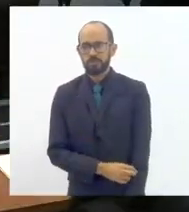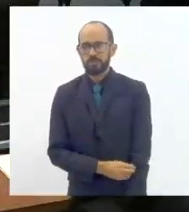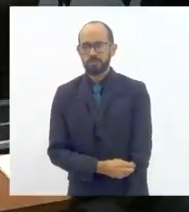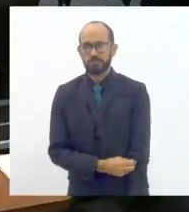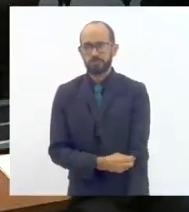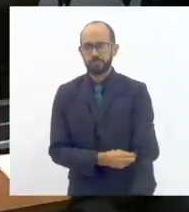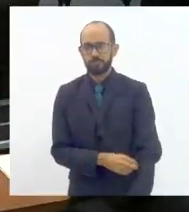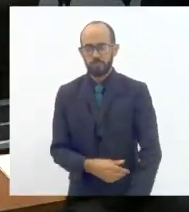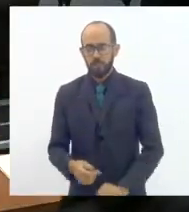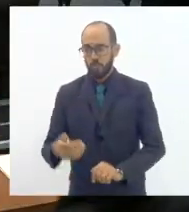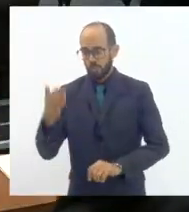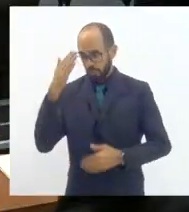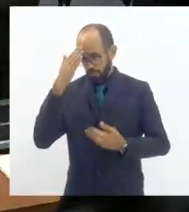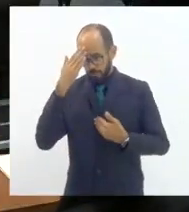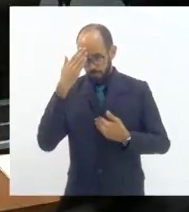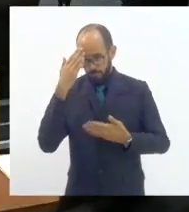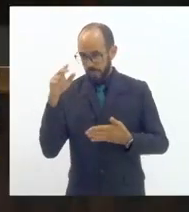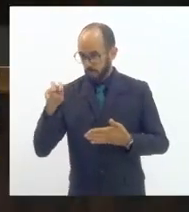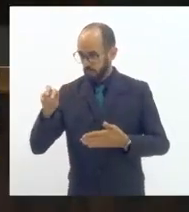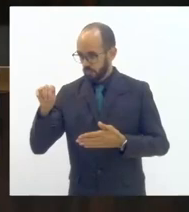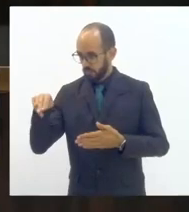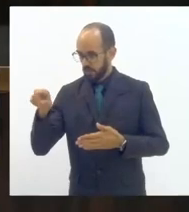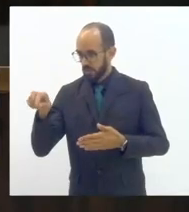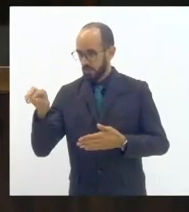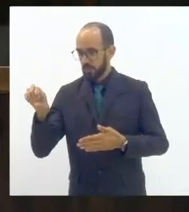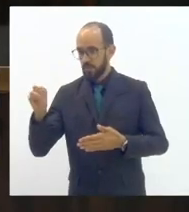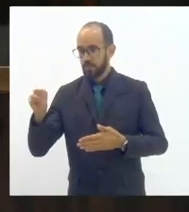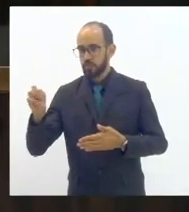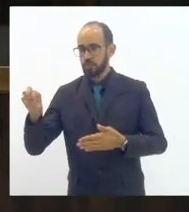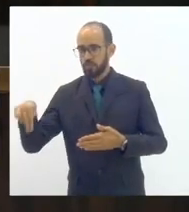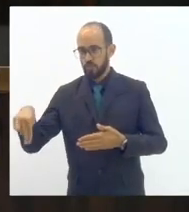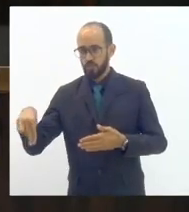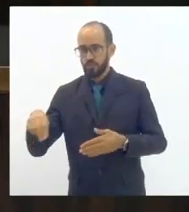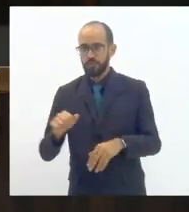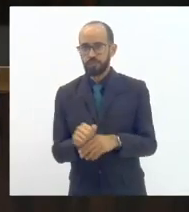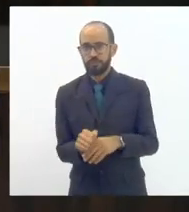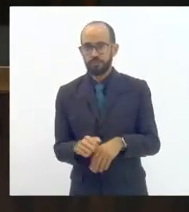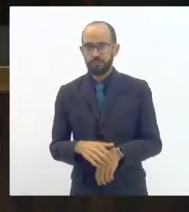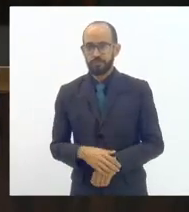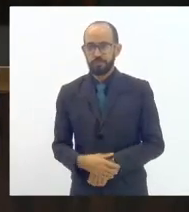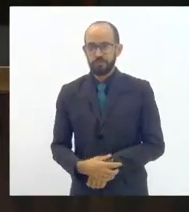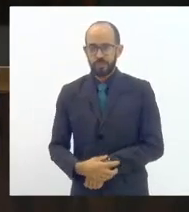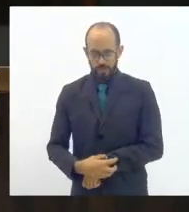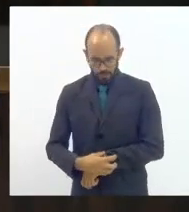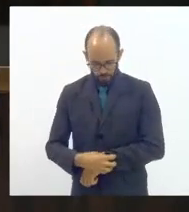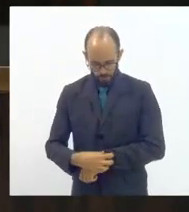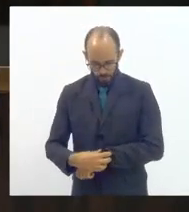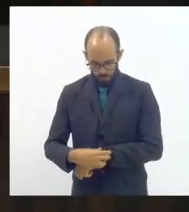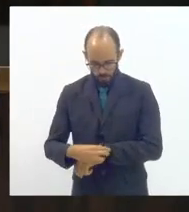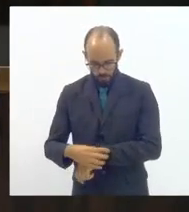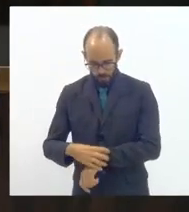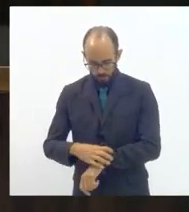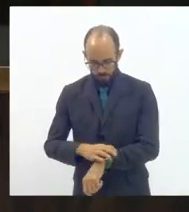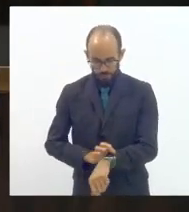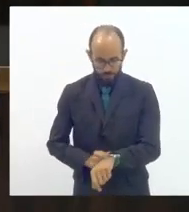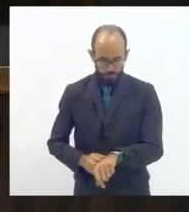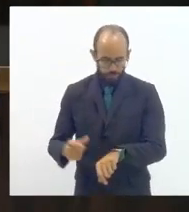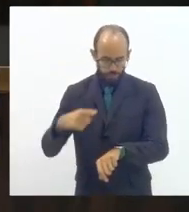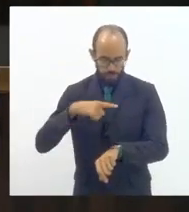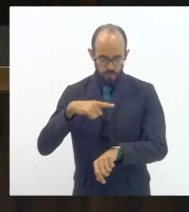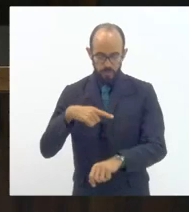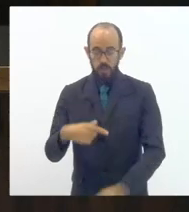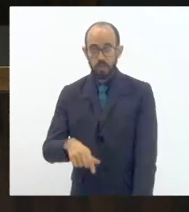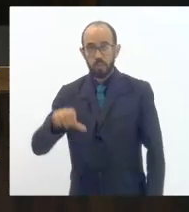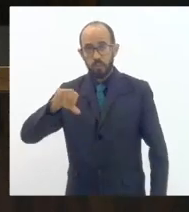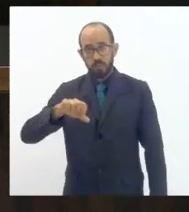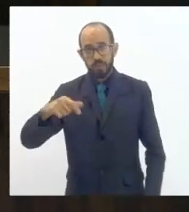Obrigado, Wanderson. Nosso parlamento aqui está de casa cheia, com os 97 parlamentares juvenis, mas